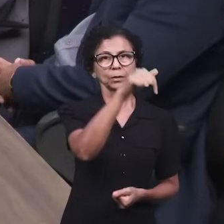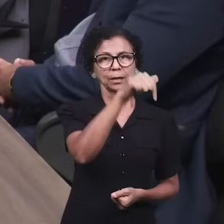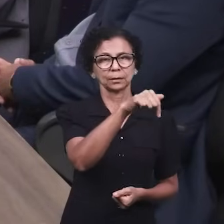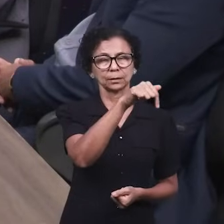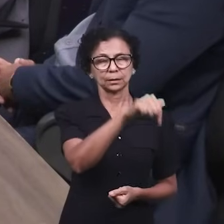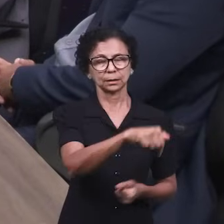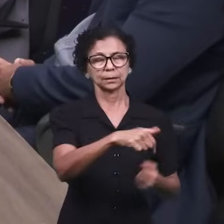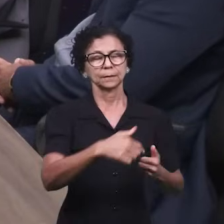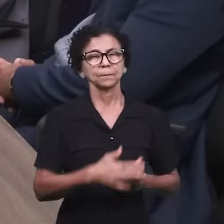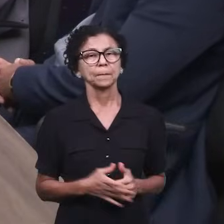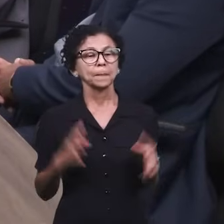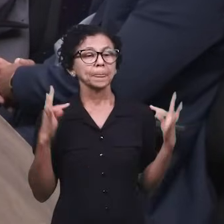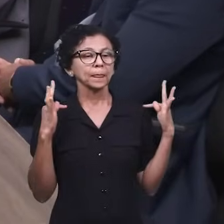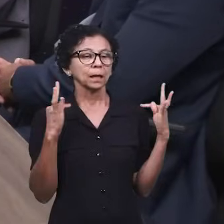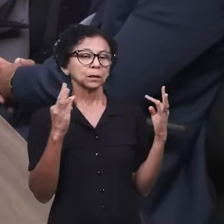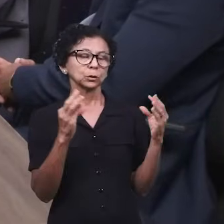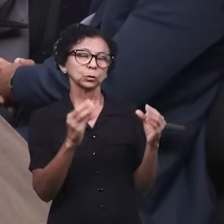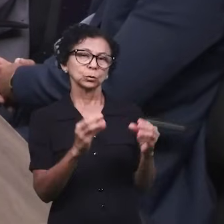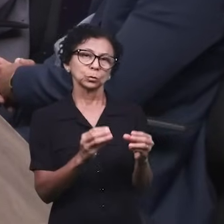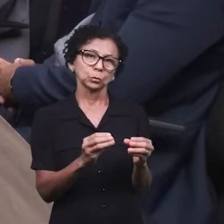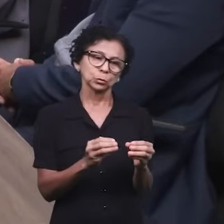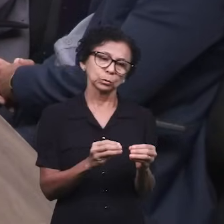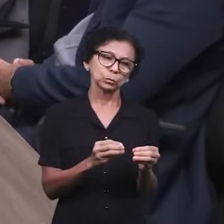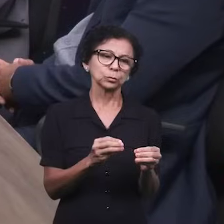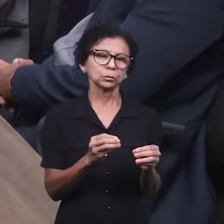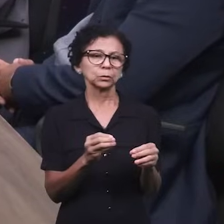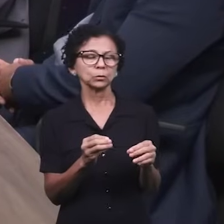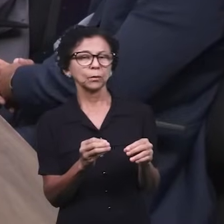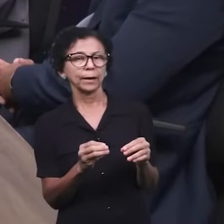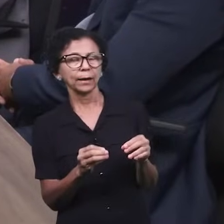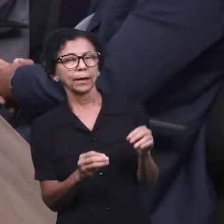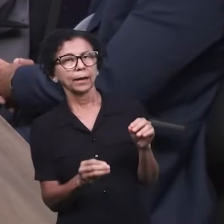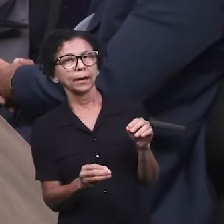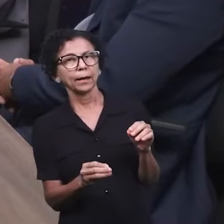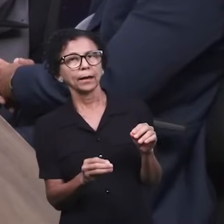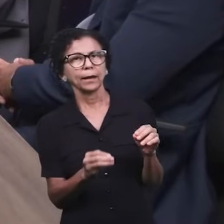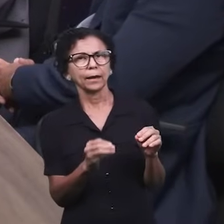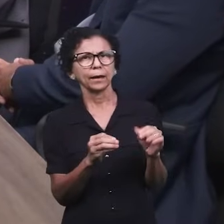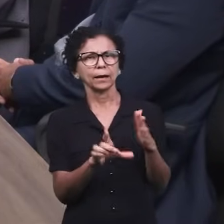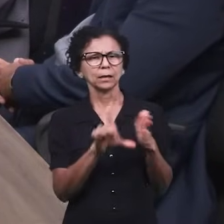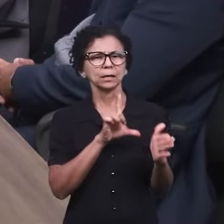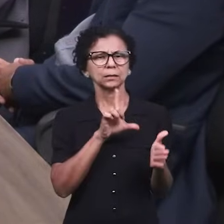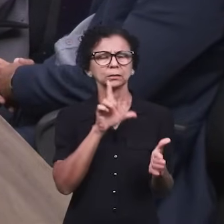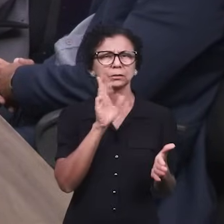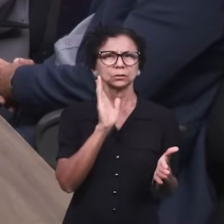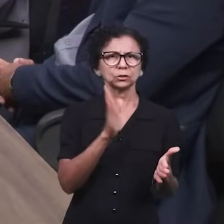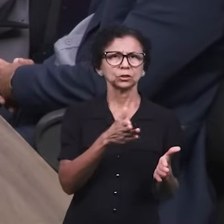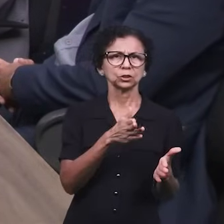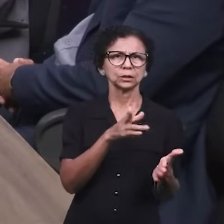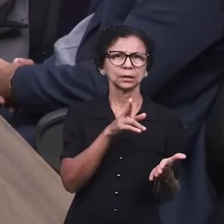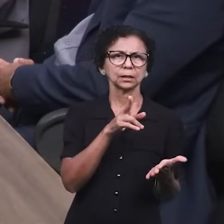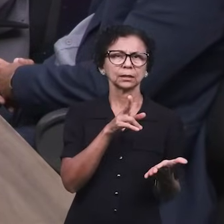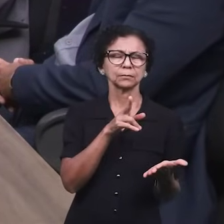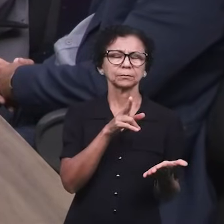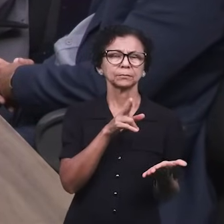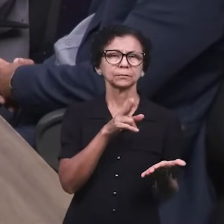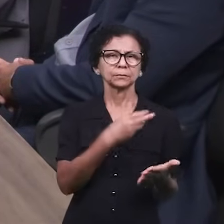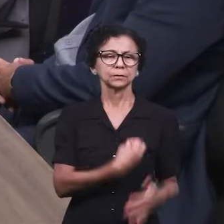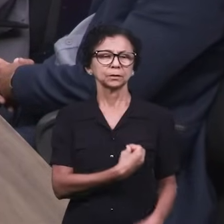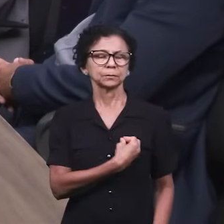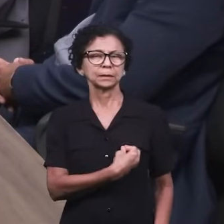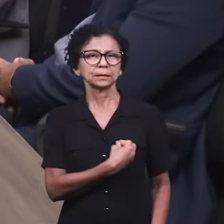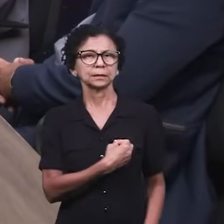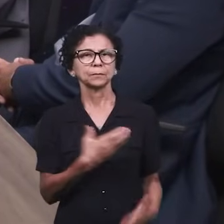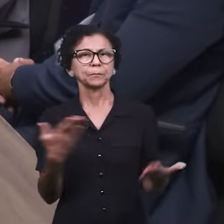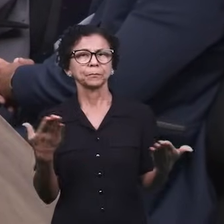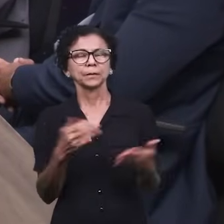obra criadora, tudo nela é relativo, né? Tudo nela é relativo. Por que é relativo? Porque o